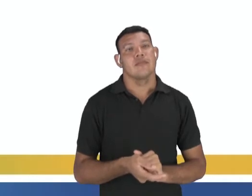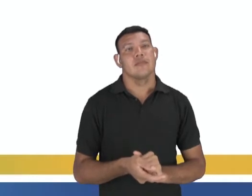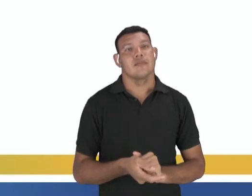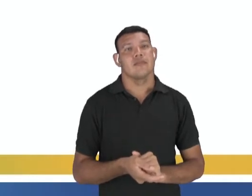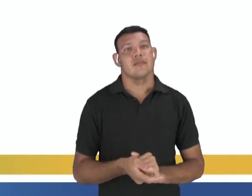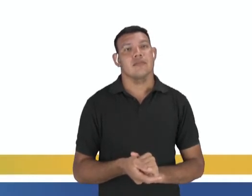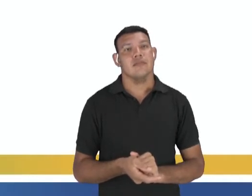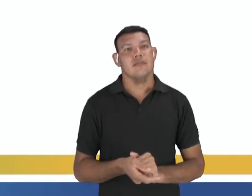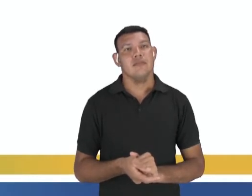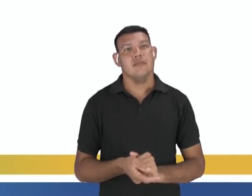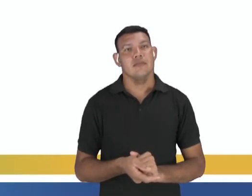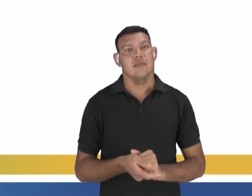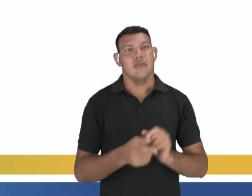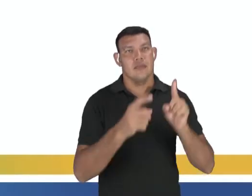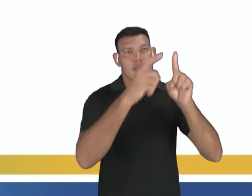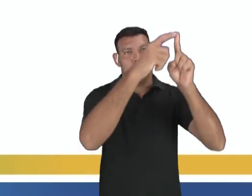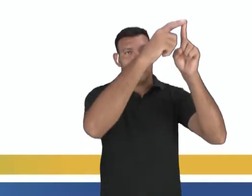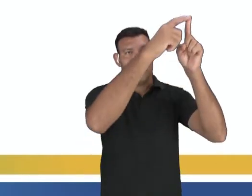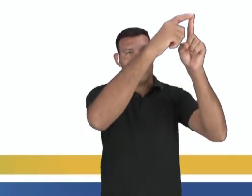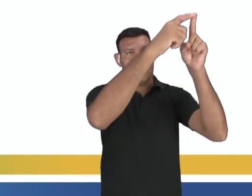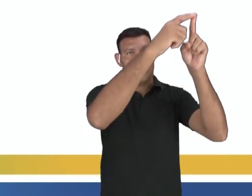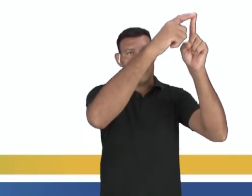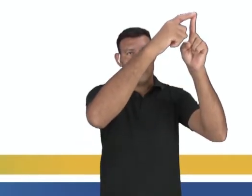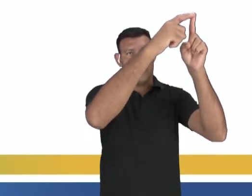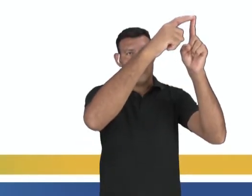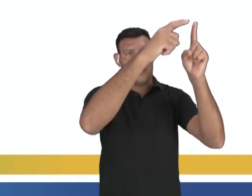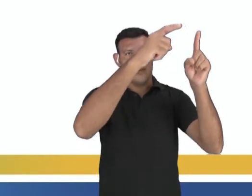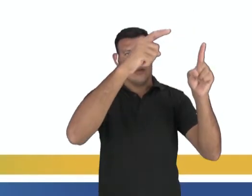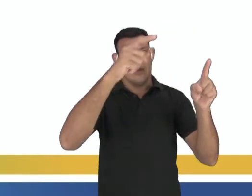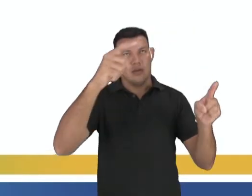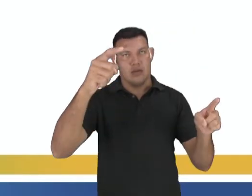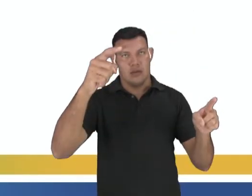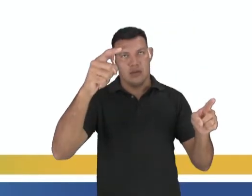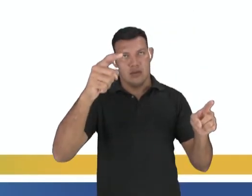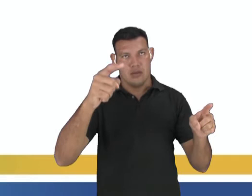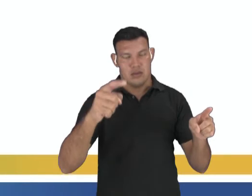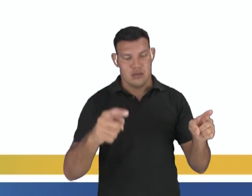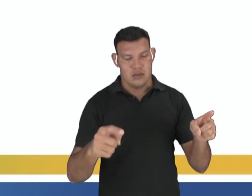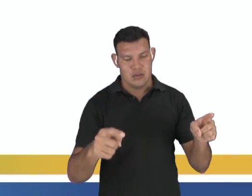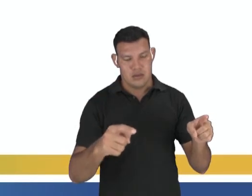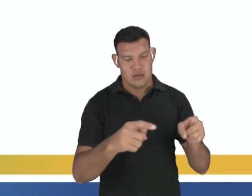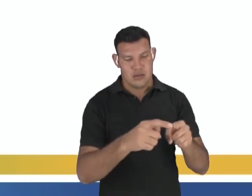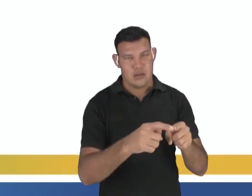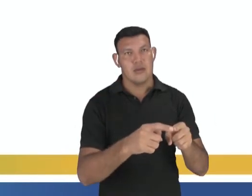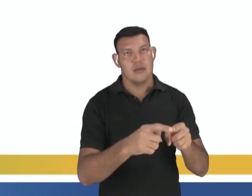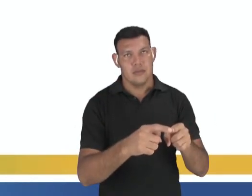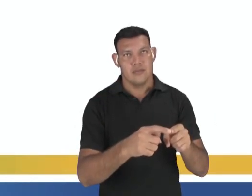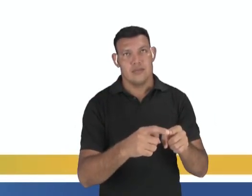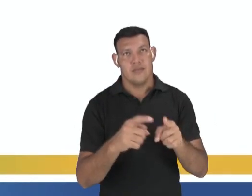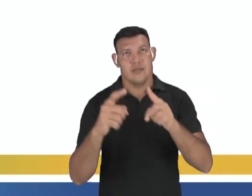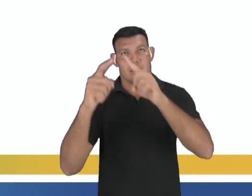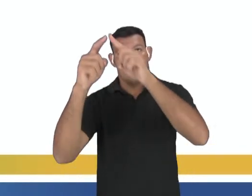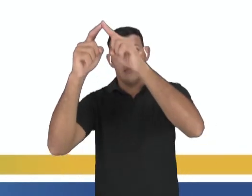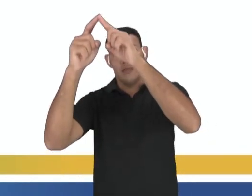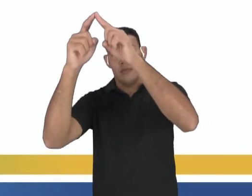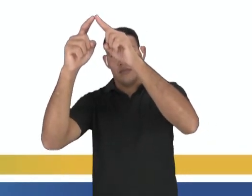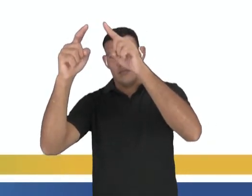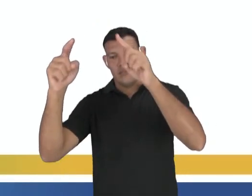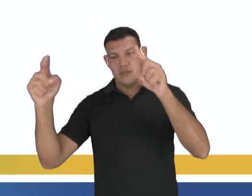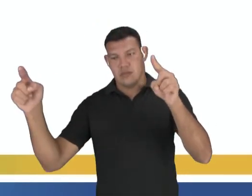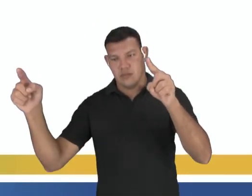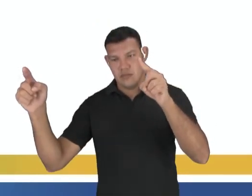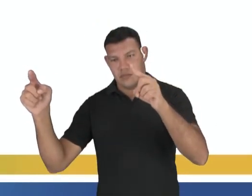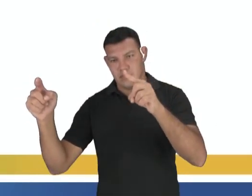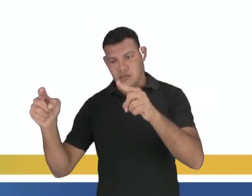menor multiplicado pela altura sobre 2. Quem seria a base maior do trapézio A? 18 metros. Quem seria a base